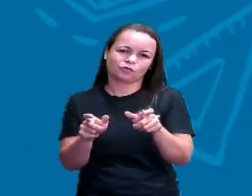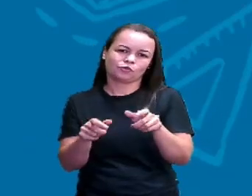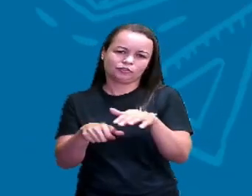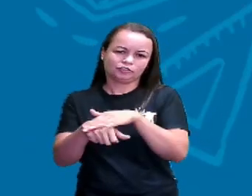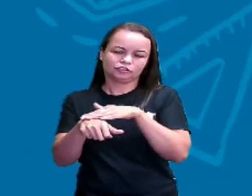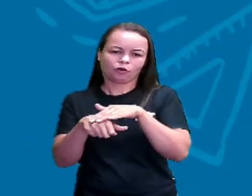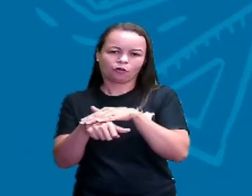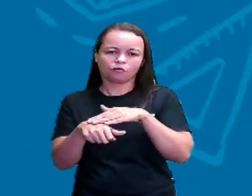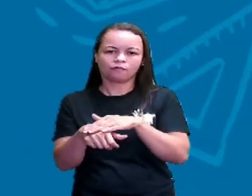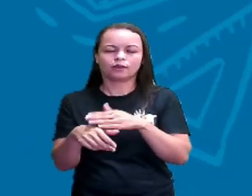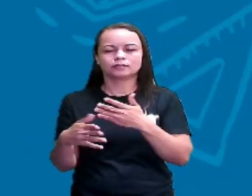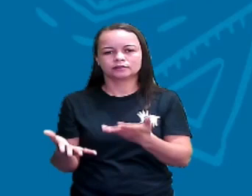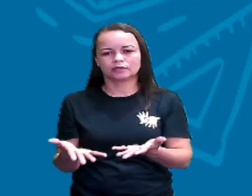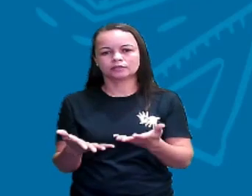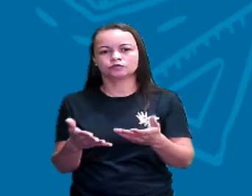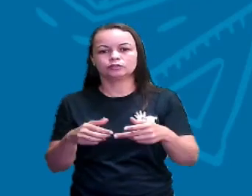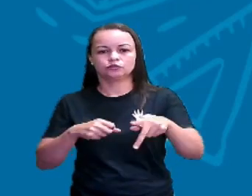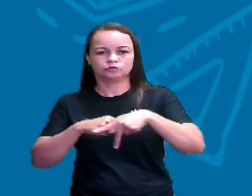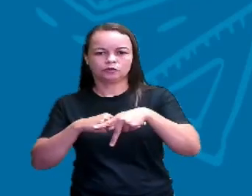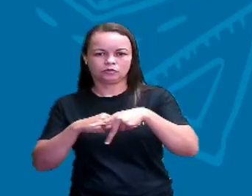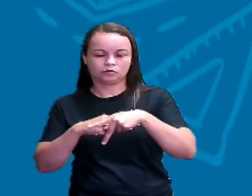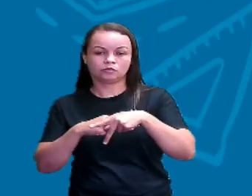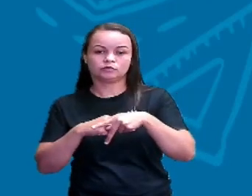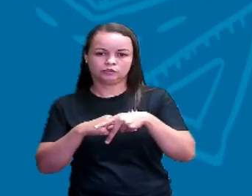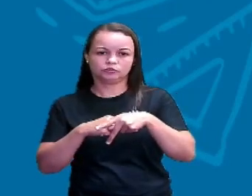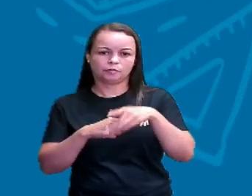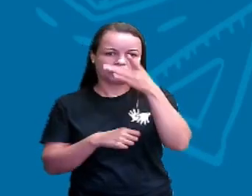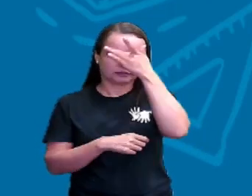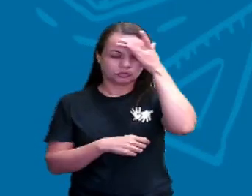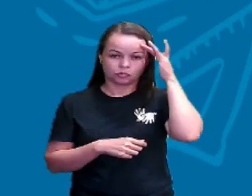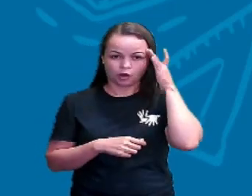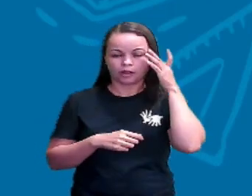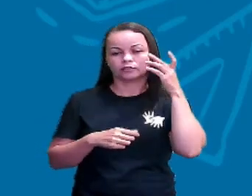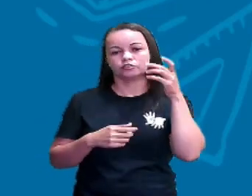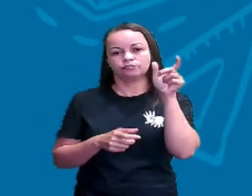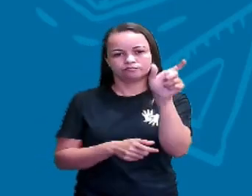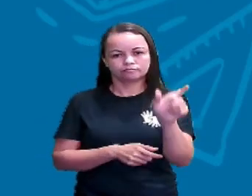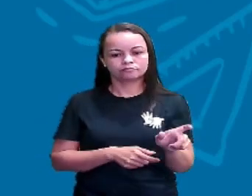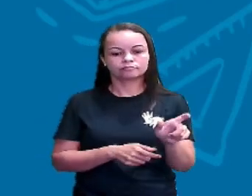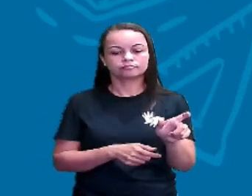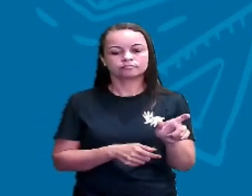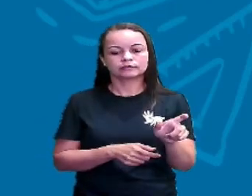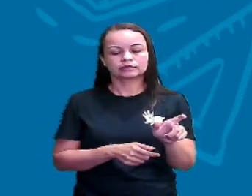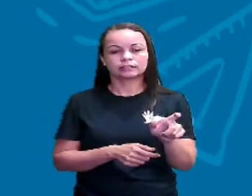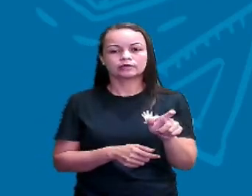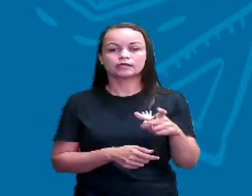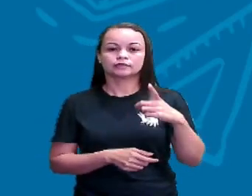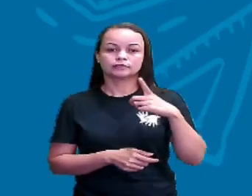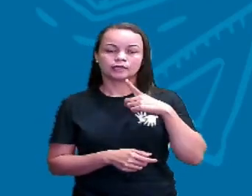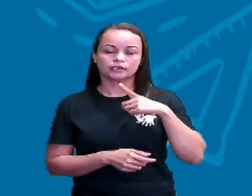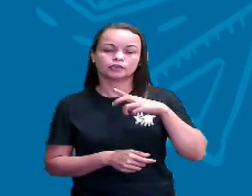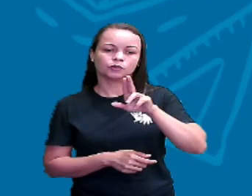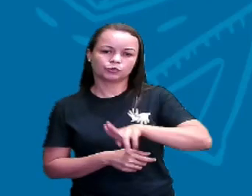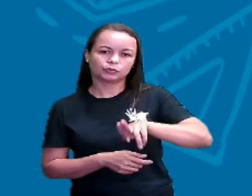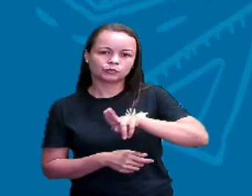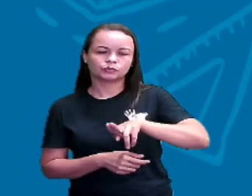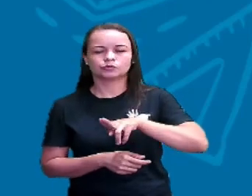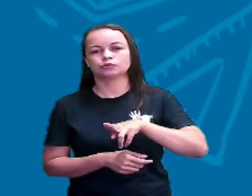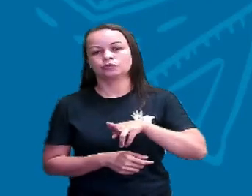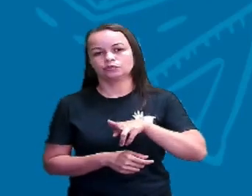discurso e dos pronomes pessoais de sujeito, a gente aí teria o uso do tu. Tu